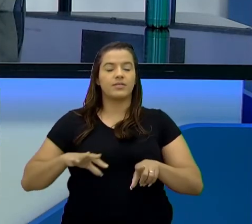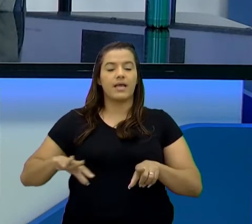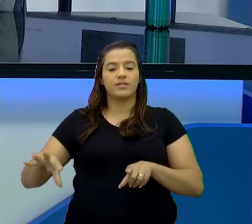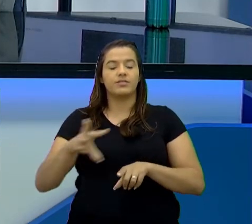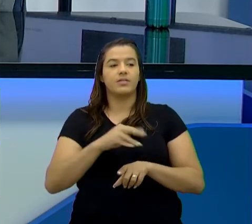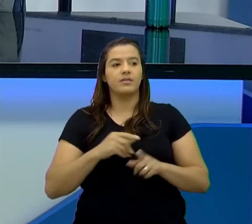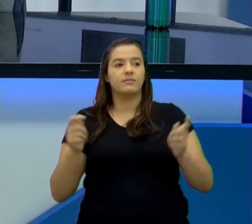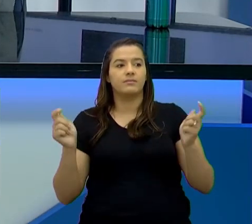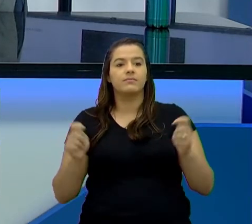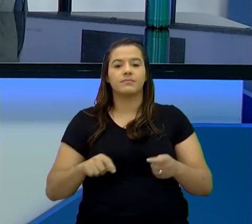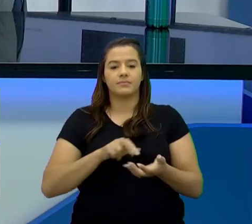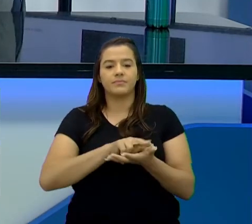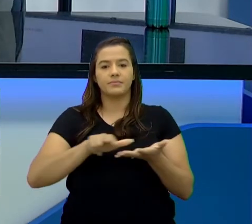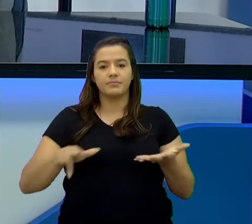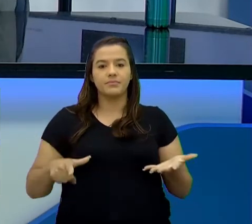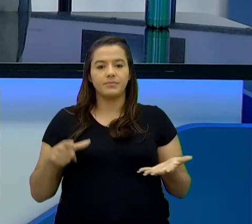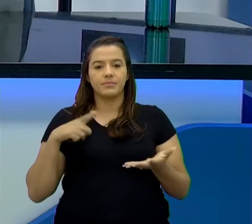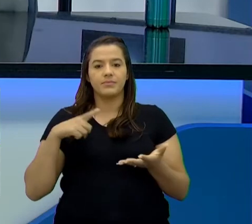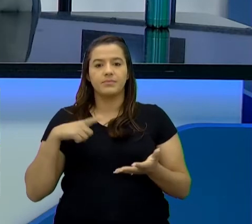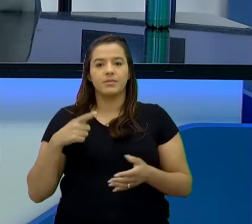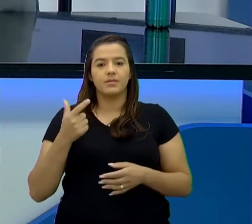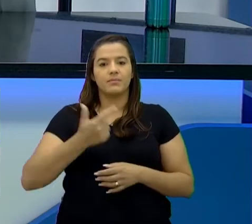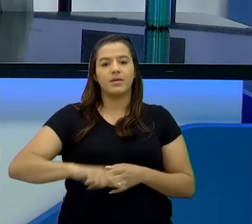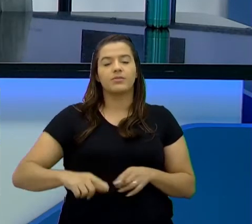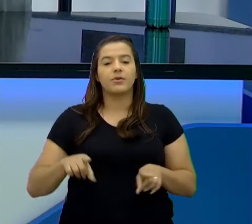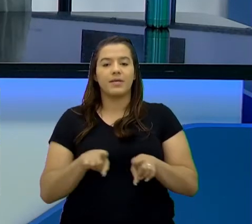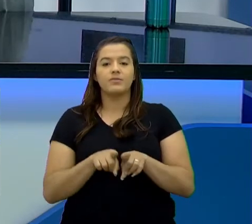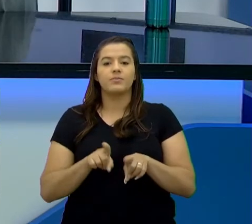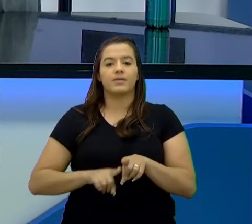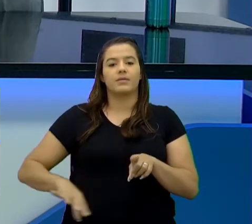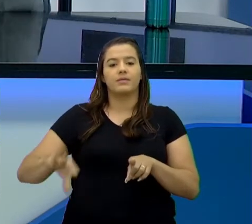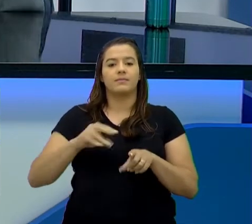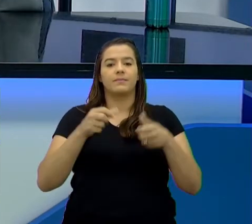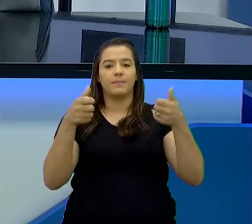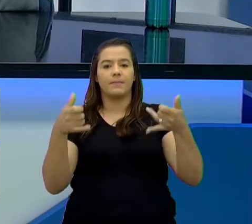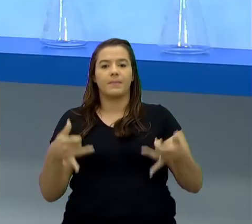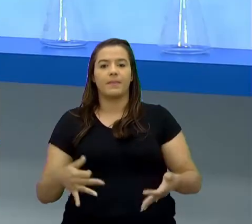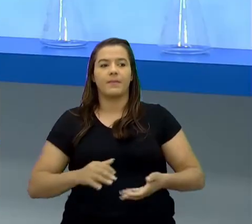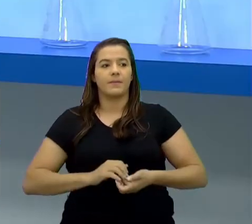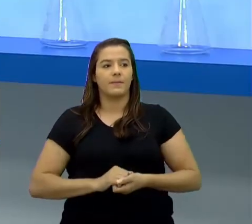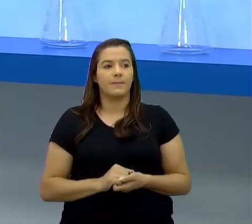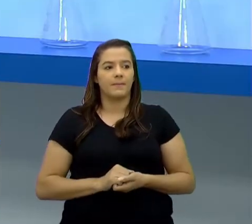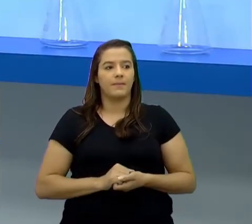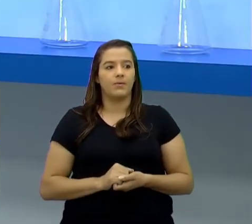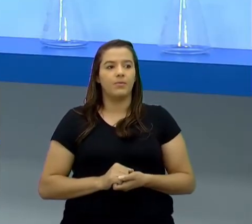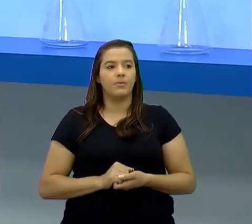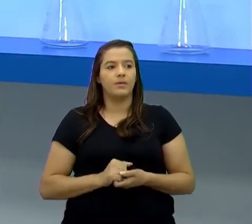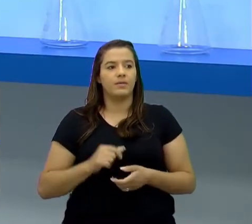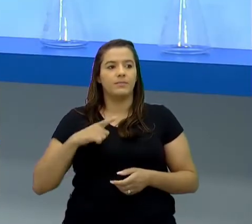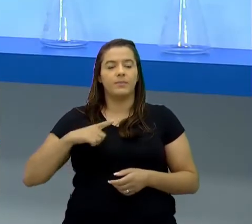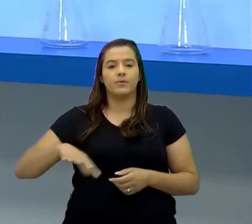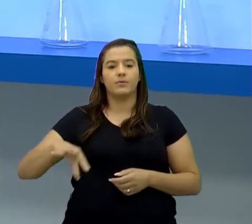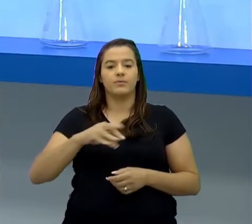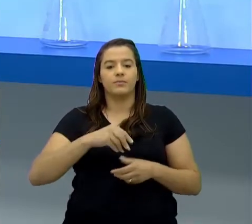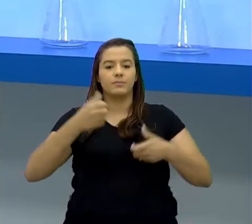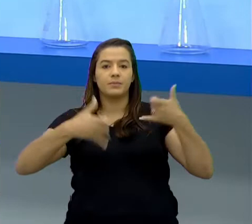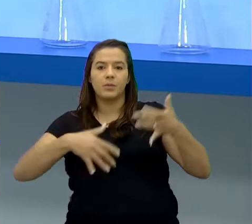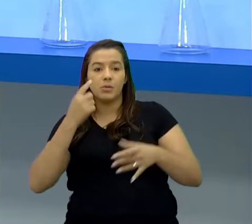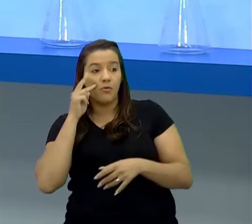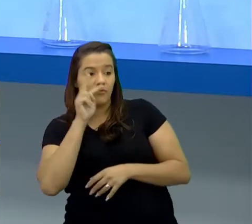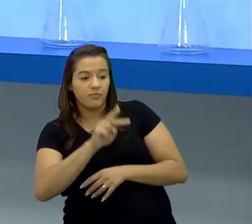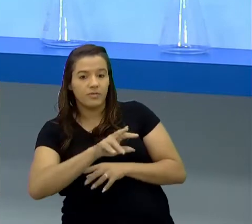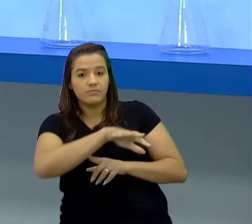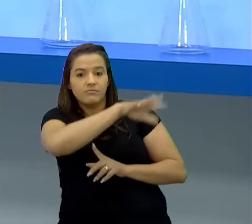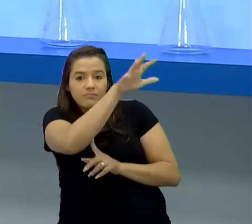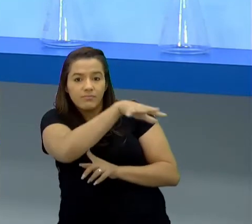você pode dizer também assim, que sensações, né, o que você pensa quando você observa? Relacionado quando fala em elefantes ou vejo elefantes,